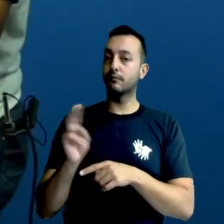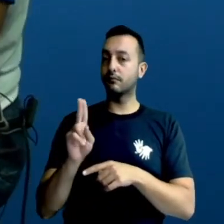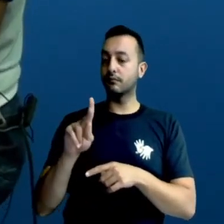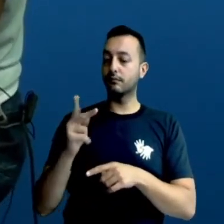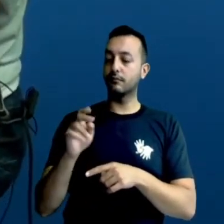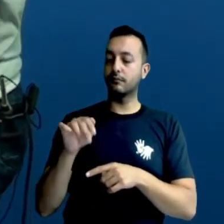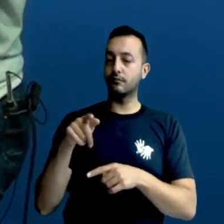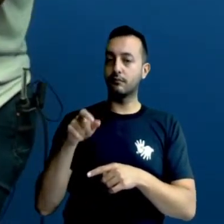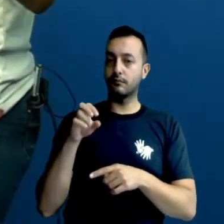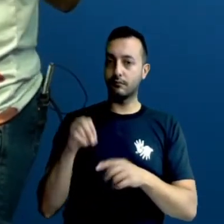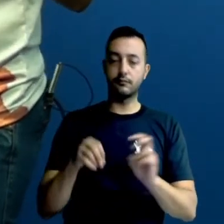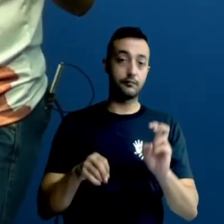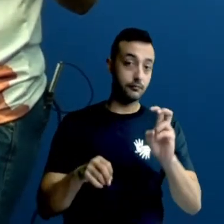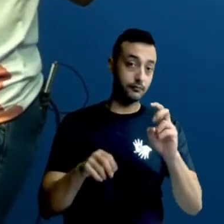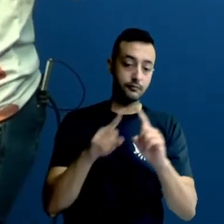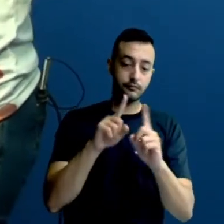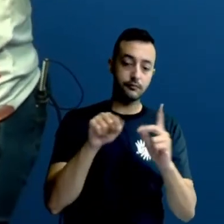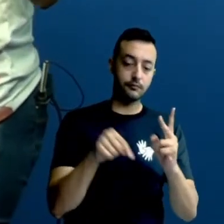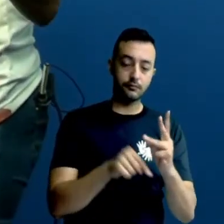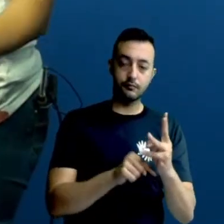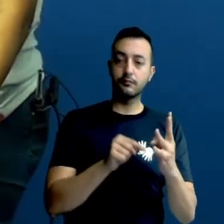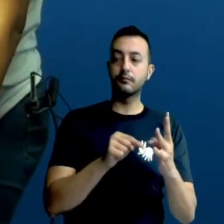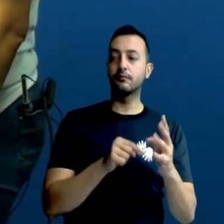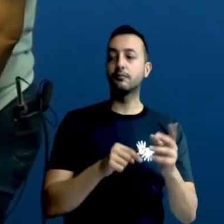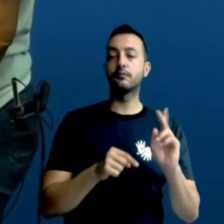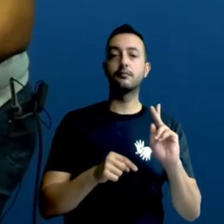hexágono. Polígono de 5 lados,